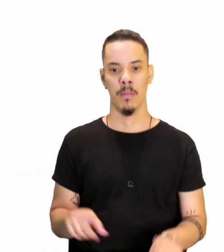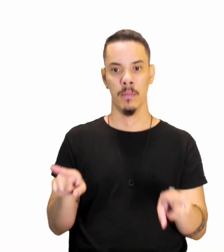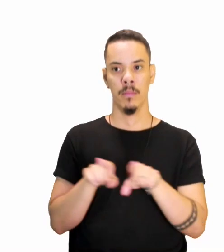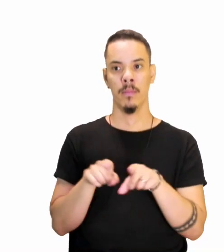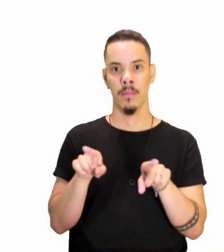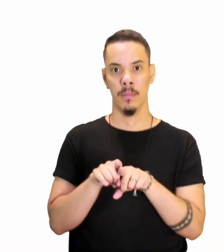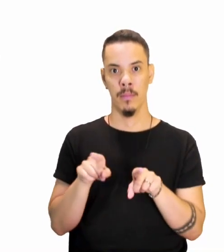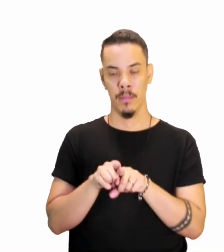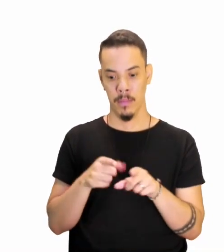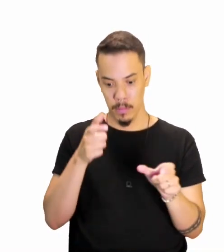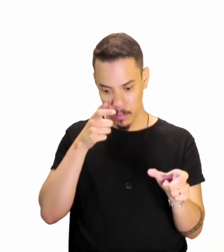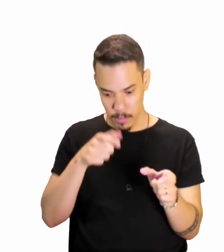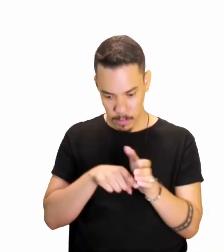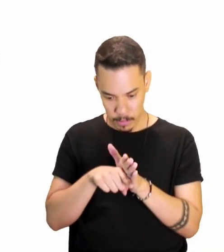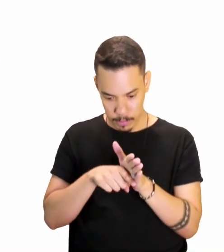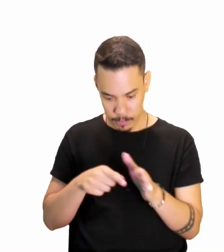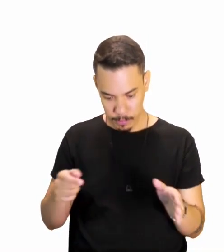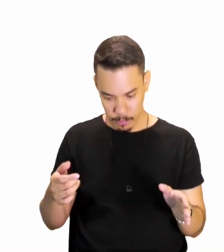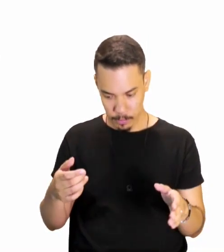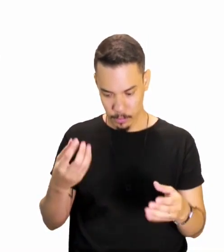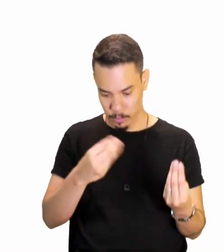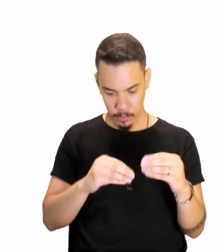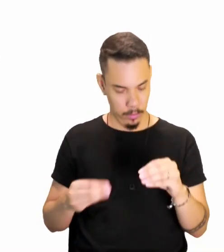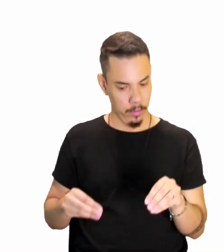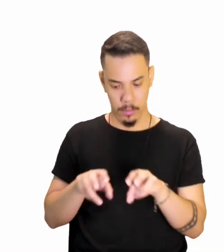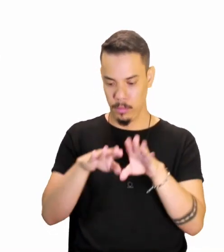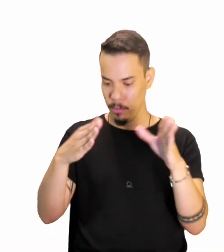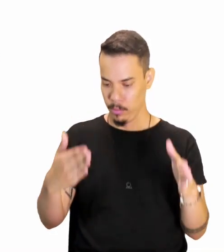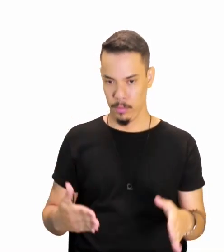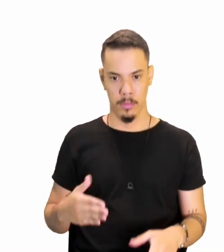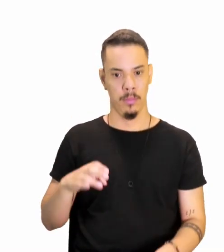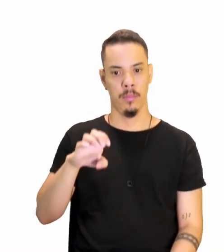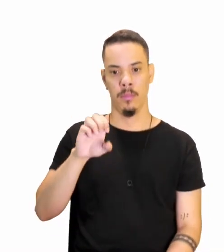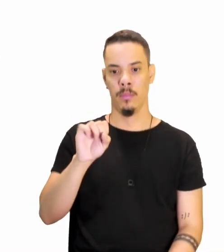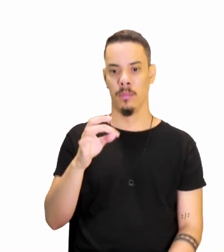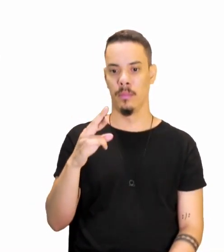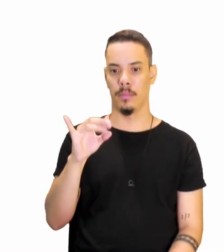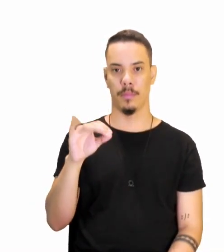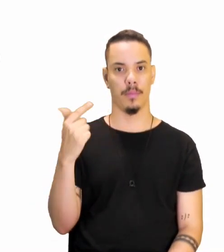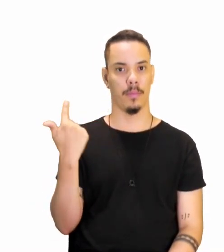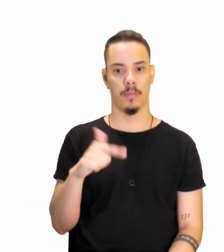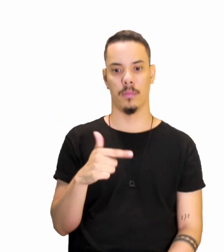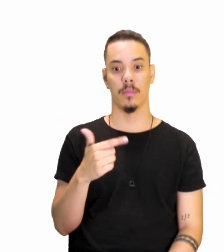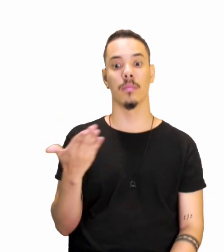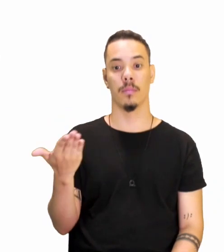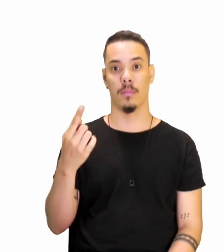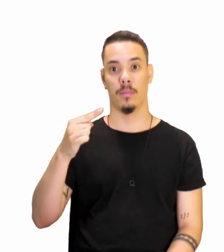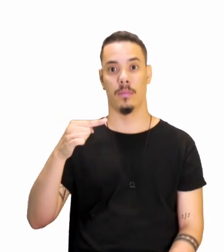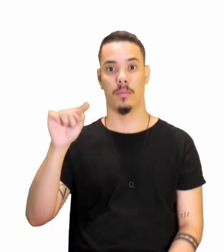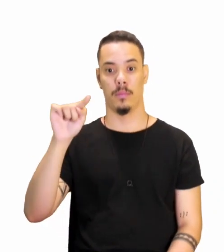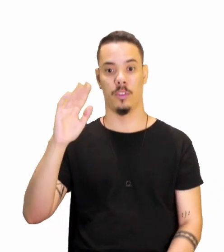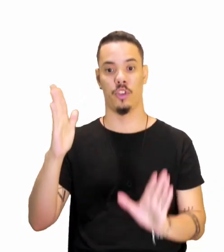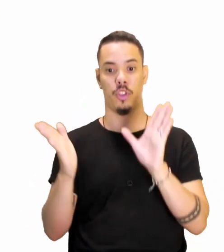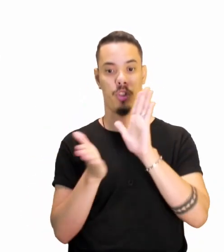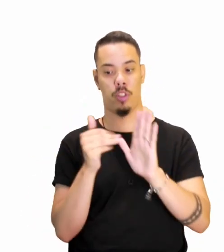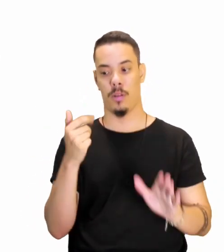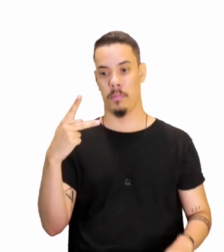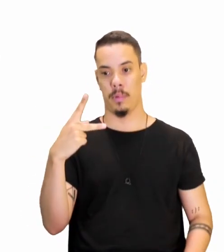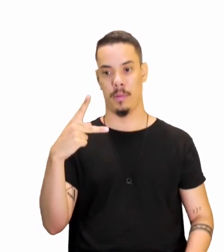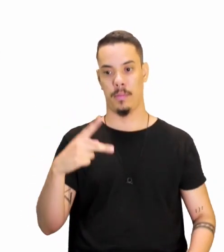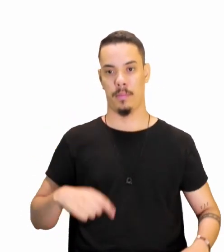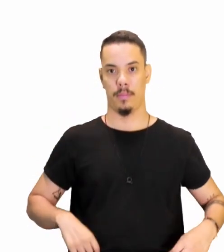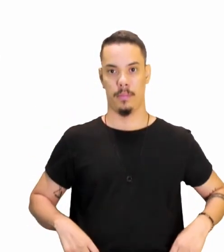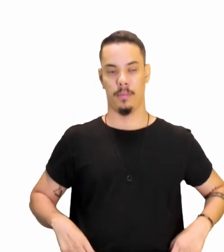Escritório, não tinha acento e tinha uma consoante muda. Tá bom? Por quê, amado?